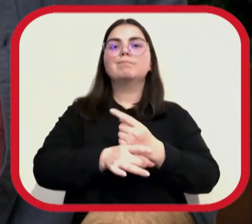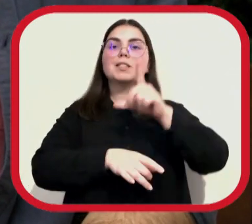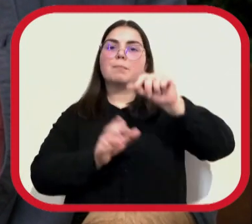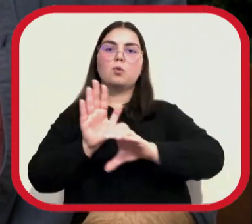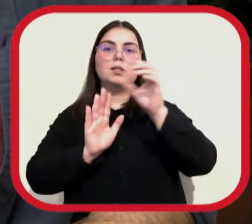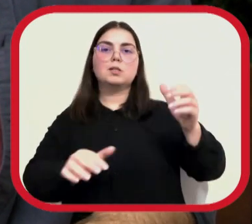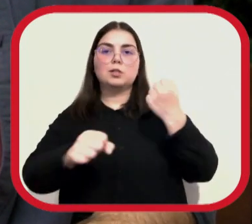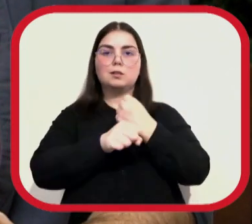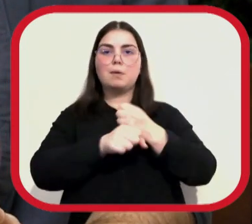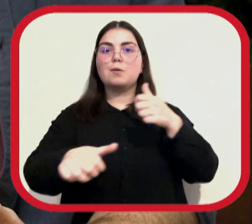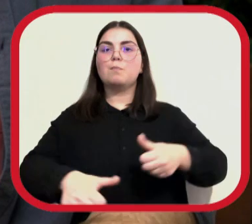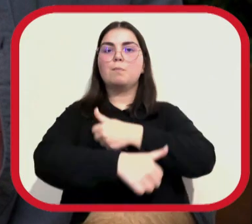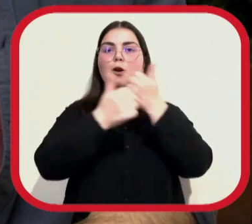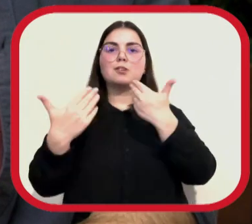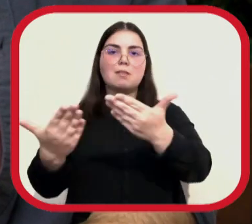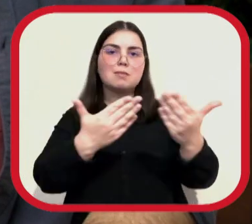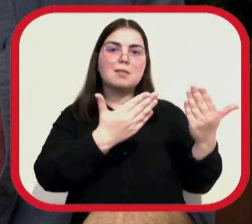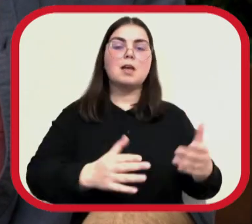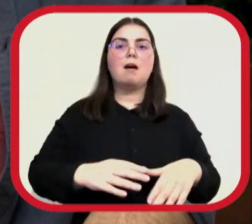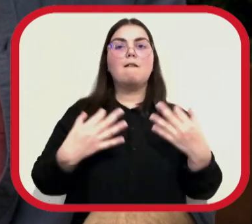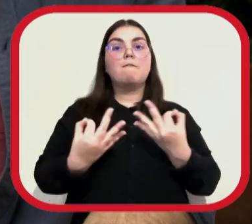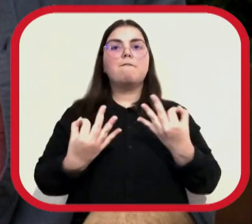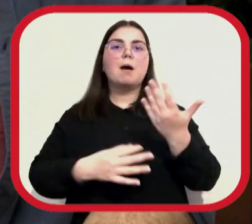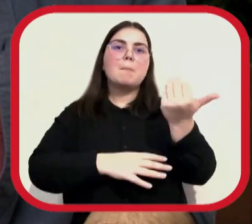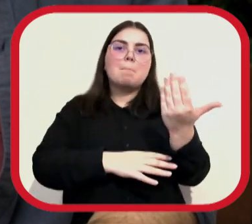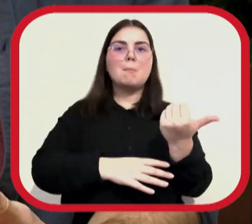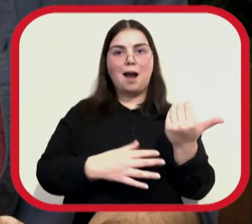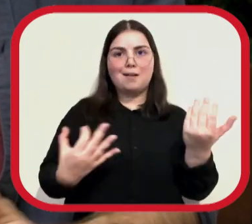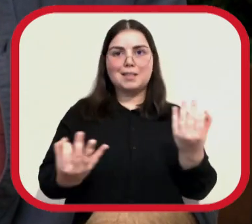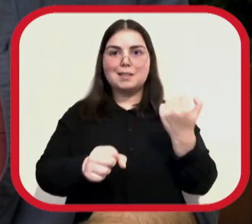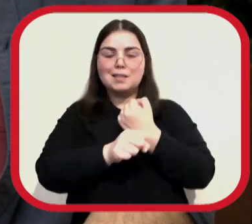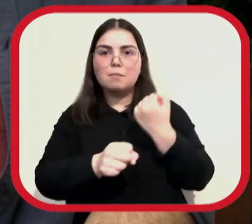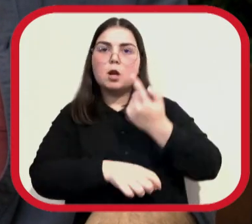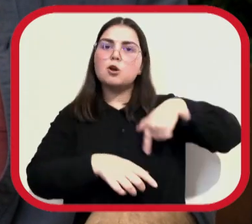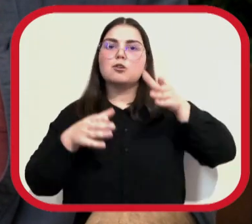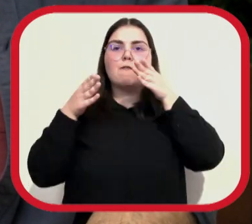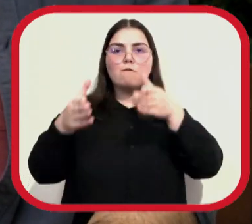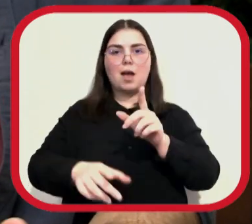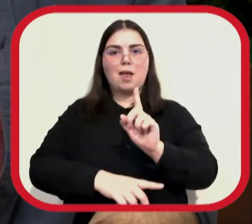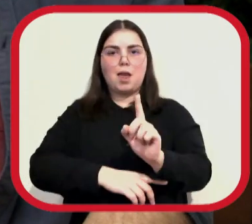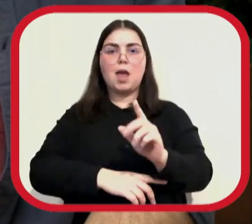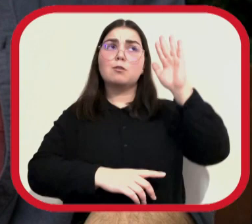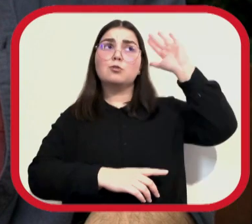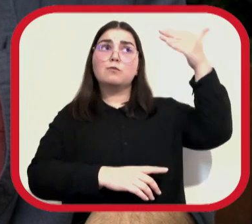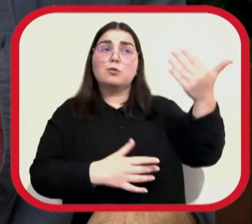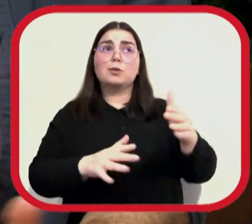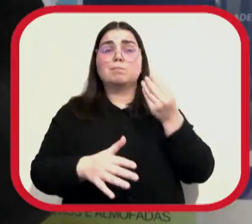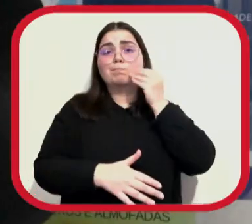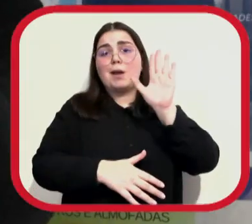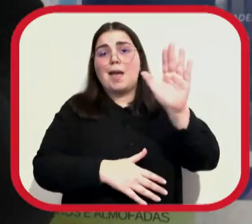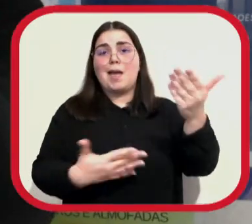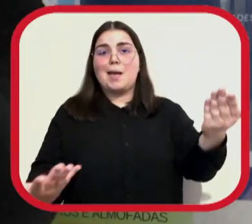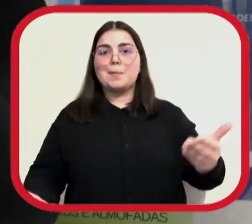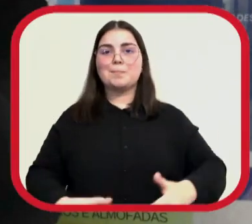qualidade e ter condições de trabalho também cada vez melhores para os nossos colaboradores. Portanto, há muito ainda por fazer nesse espaço e é nisso que estamos focados.